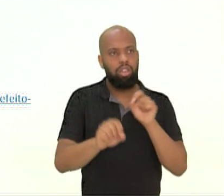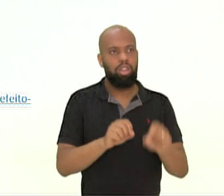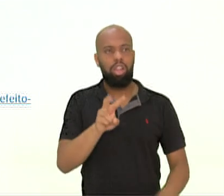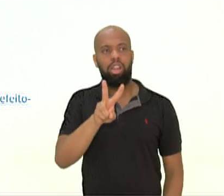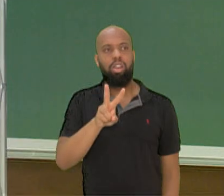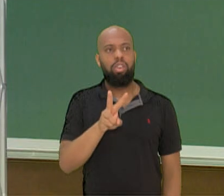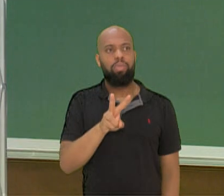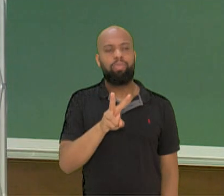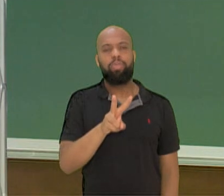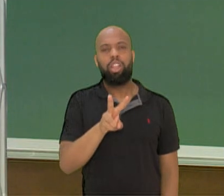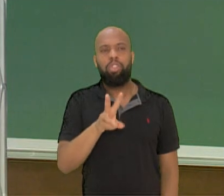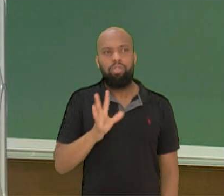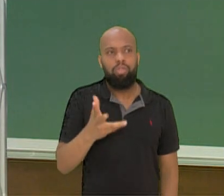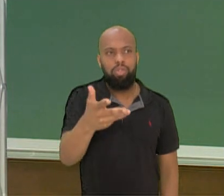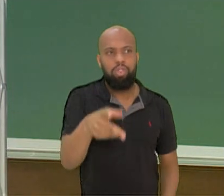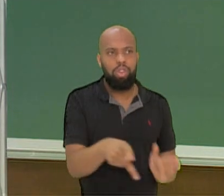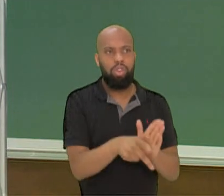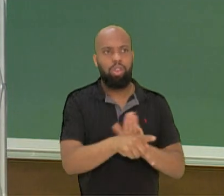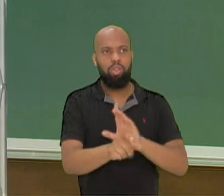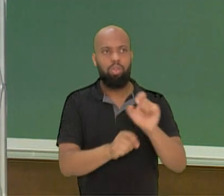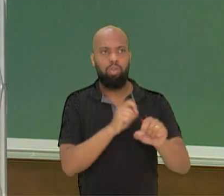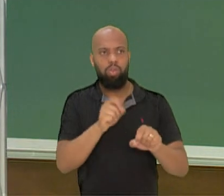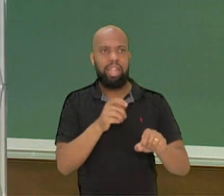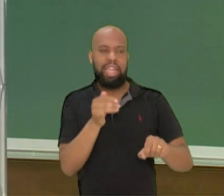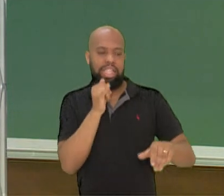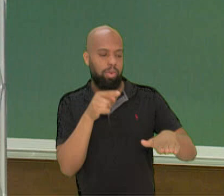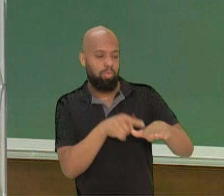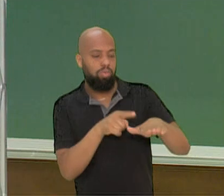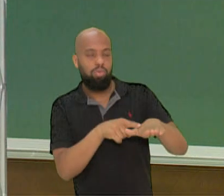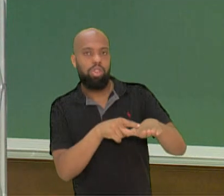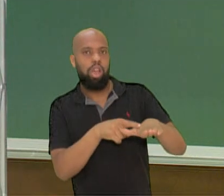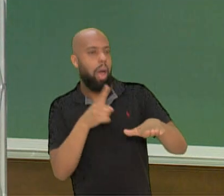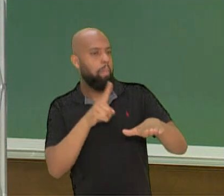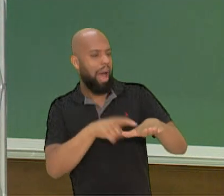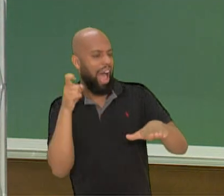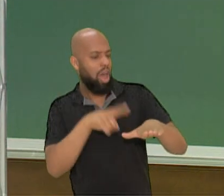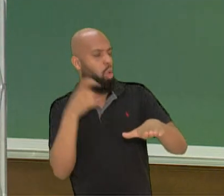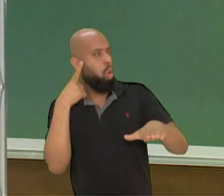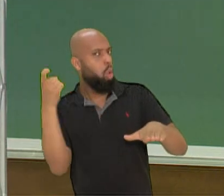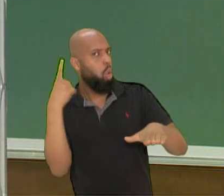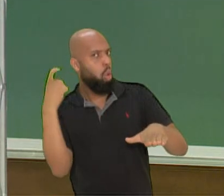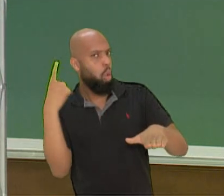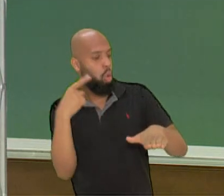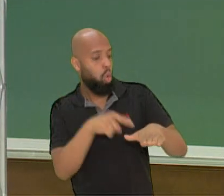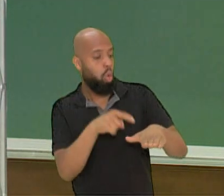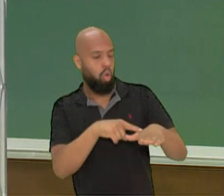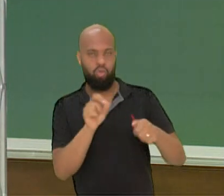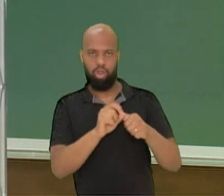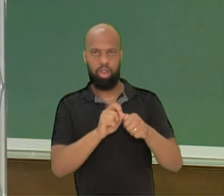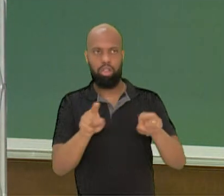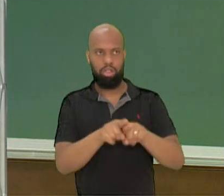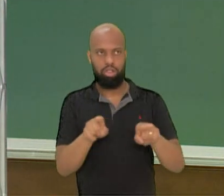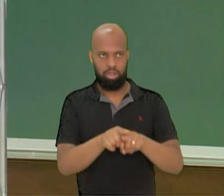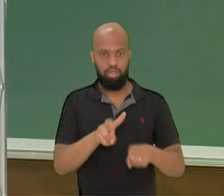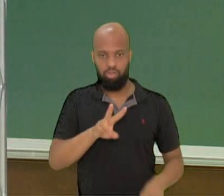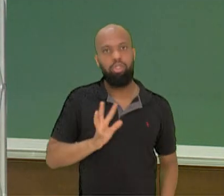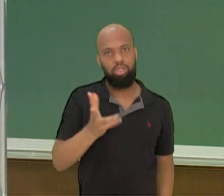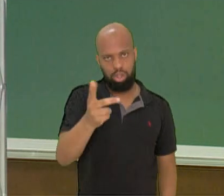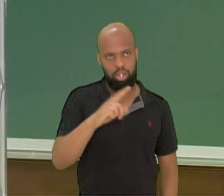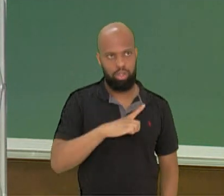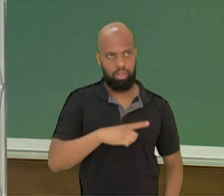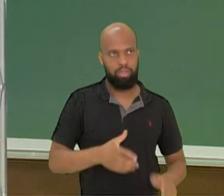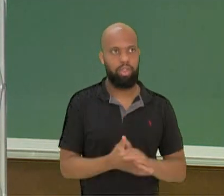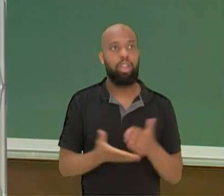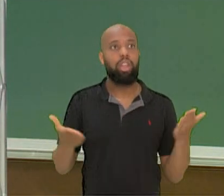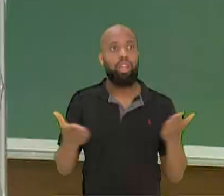ao qual esse ouvinte vai estar percebendo. Avançando então aqui, olha o que temos lá. Aqui, ó, o